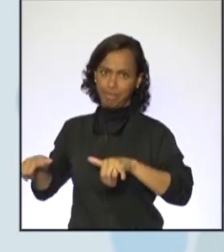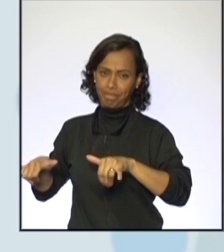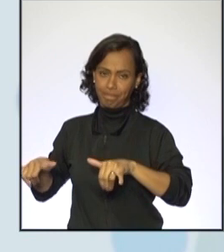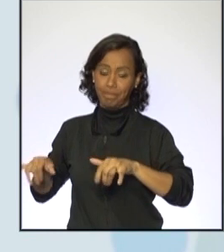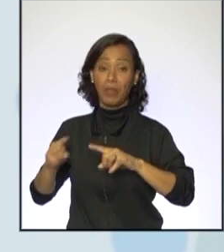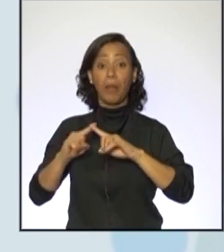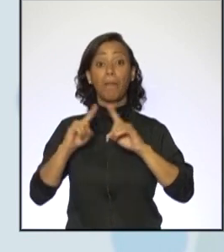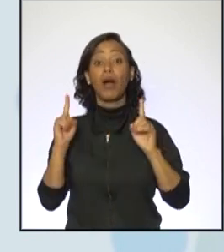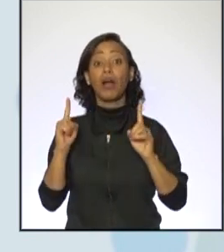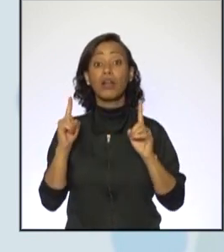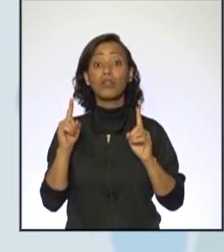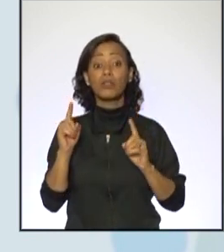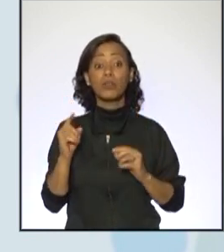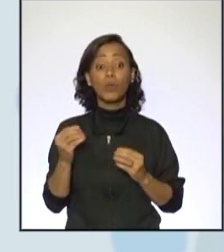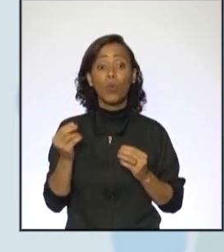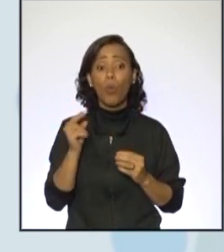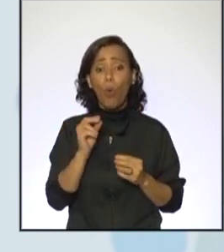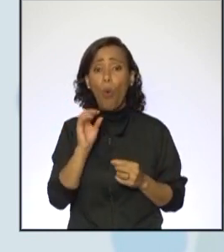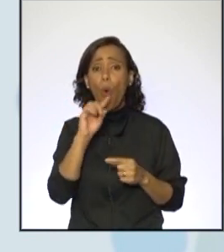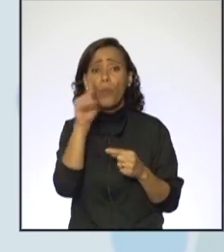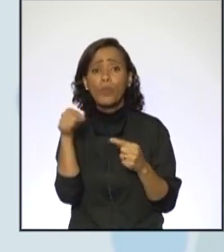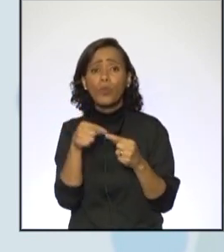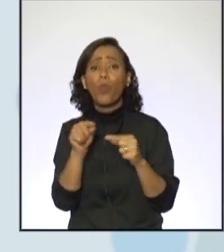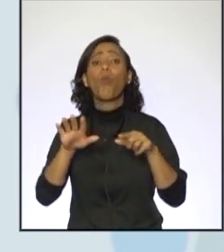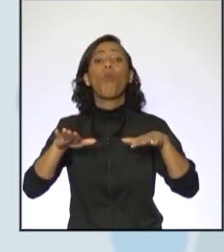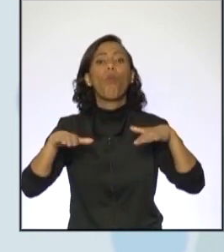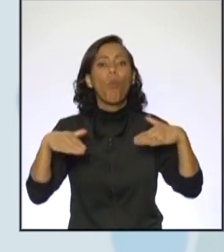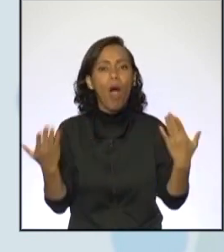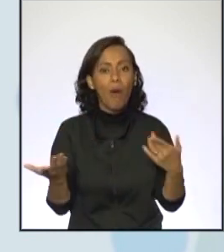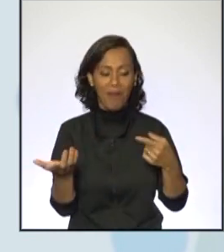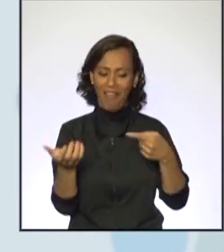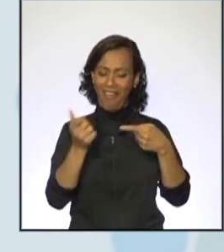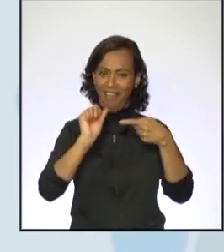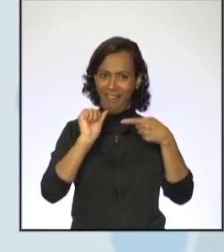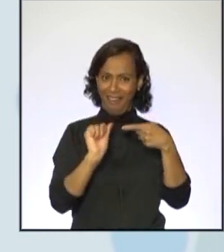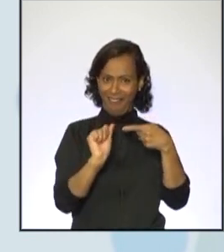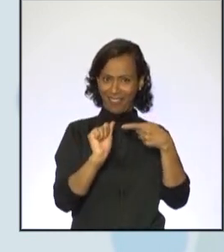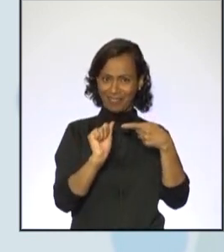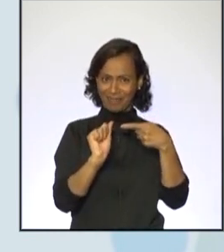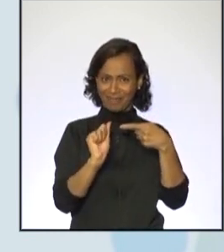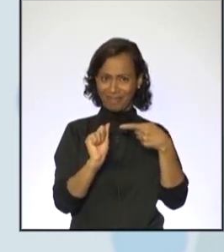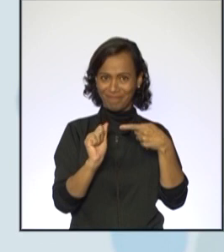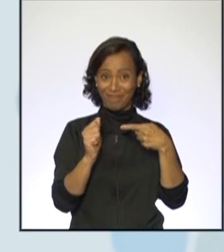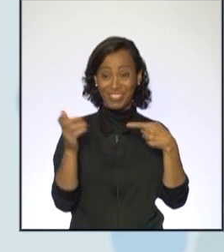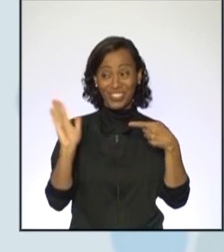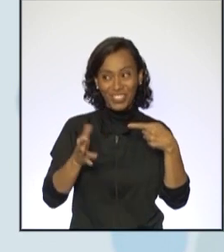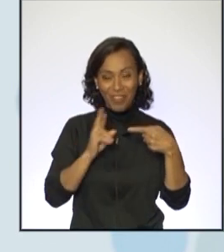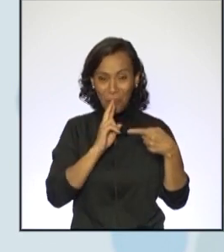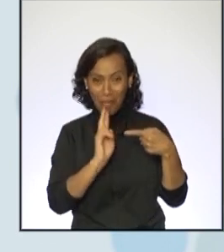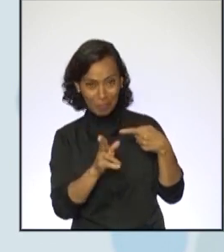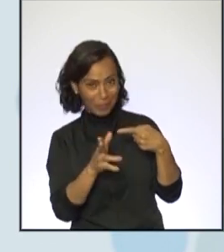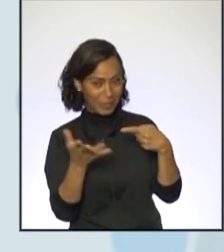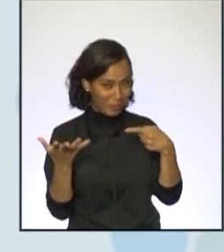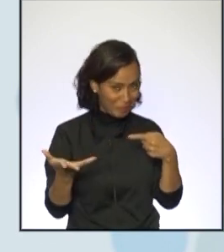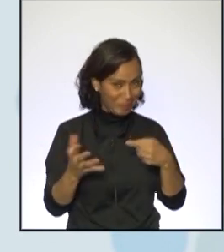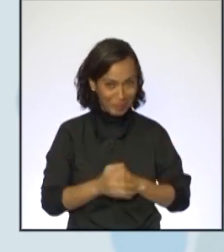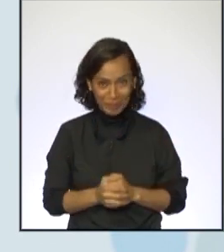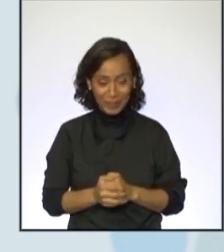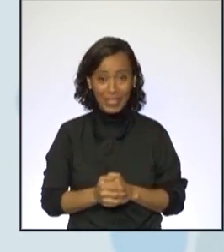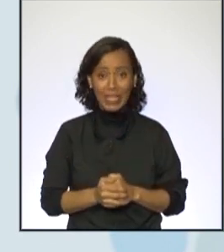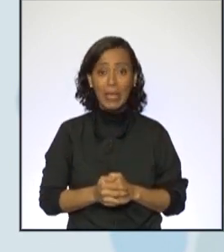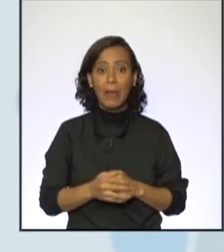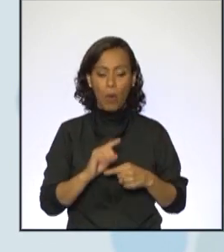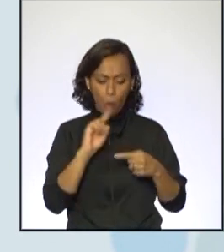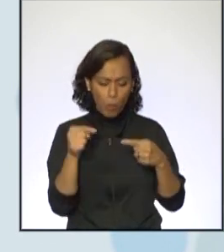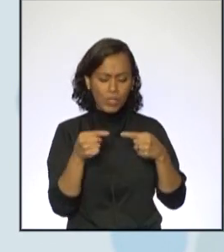de uso é: letra A, olha só, vamos antecipar, Roseli. Convencer os interlocutores a